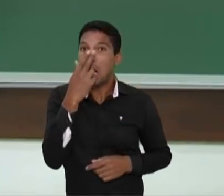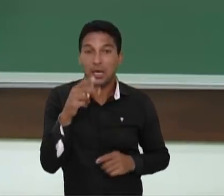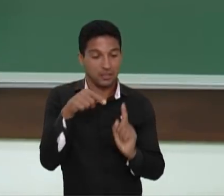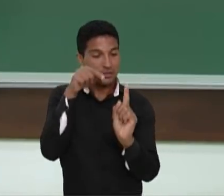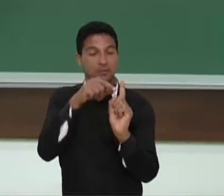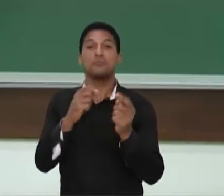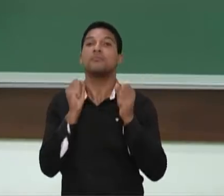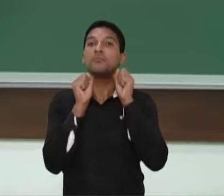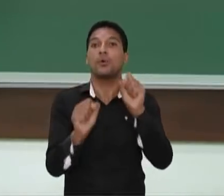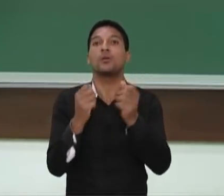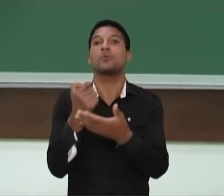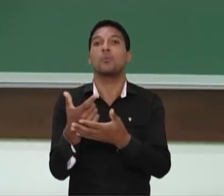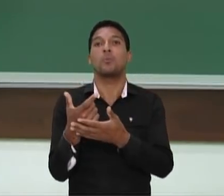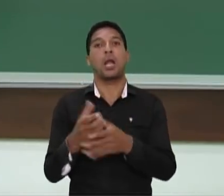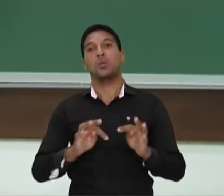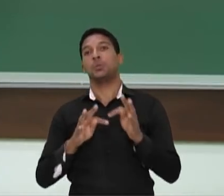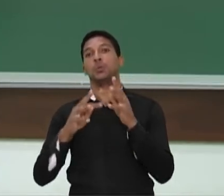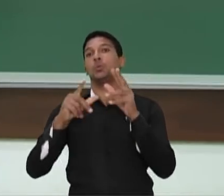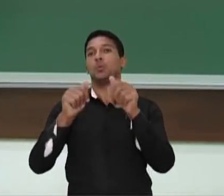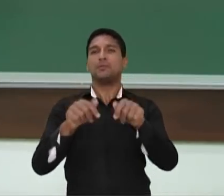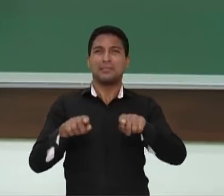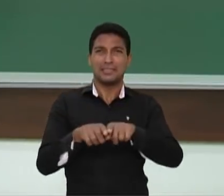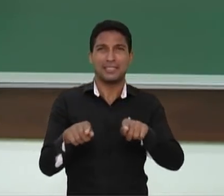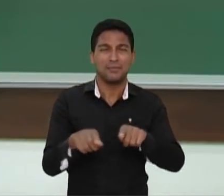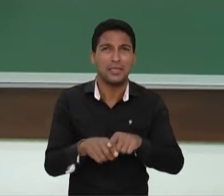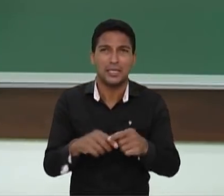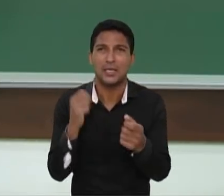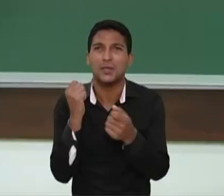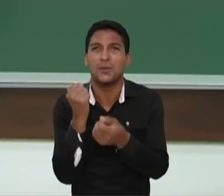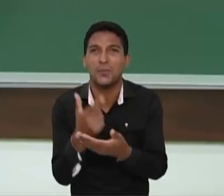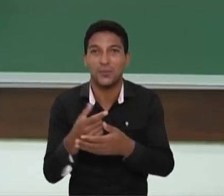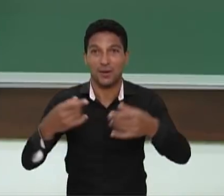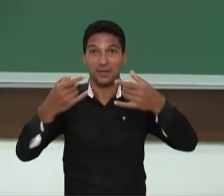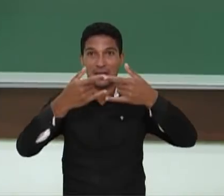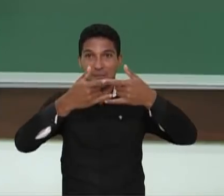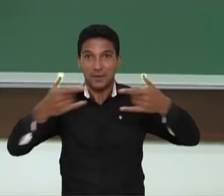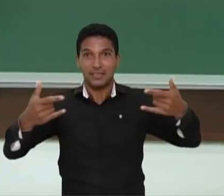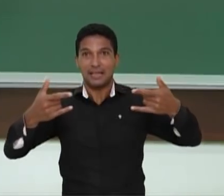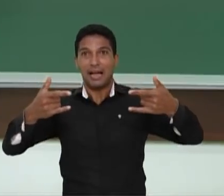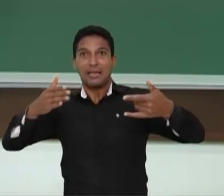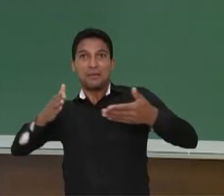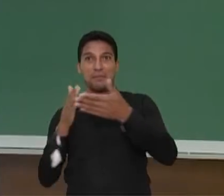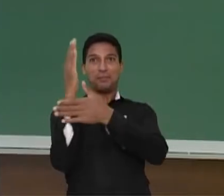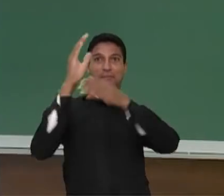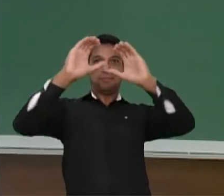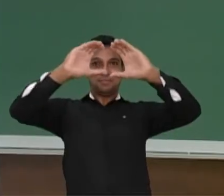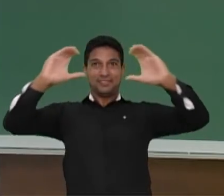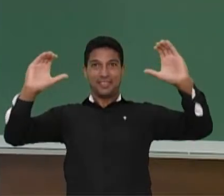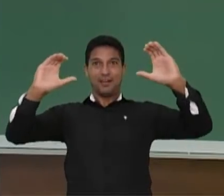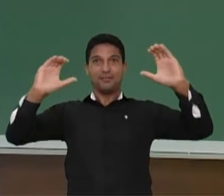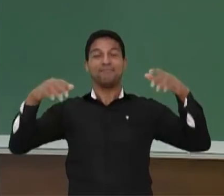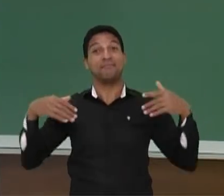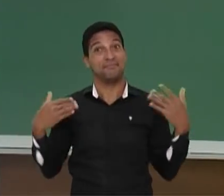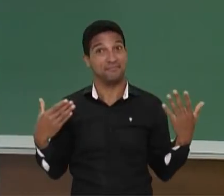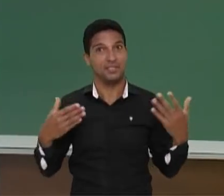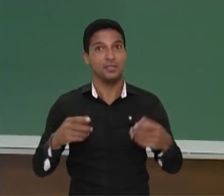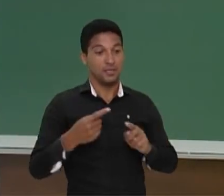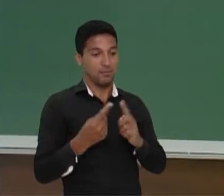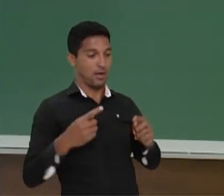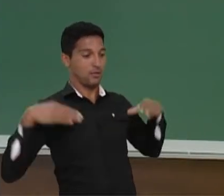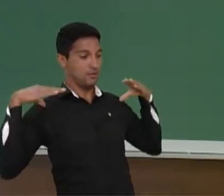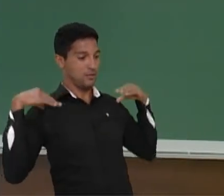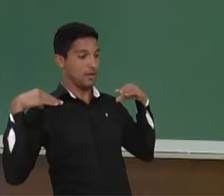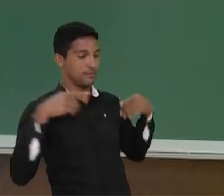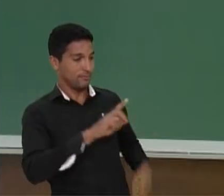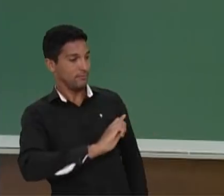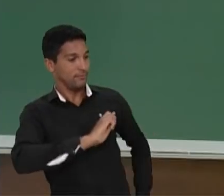do texto, né? Inclusive, comprar a passagem para o céu. Mas o anjo vai falar, não, aqui